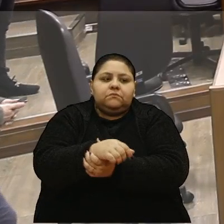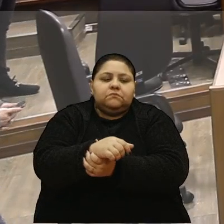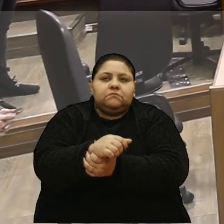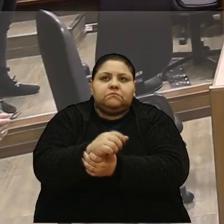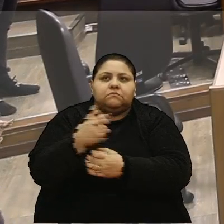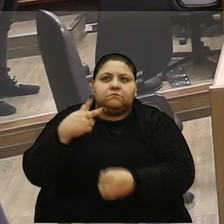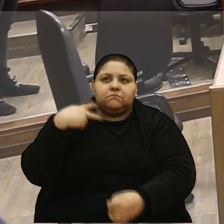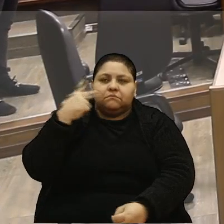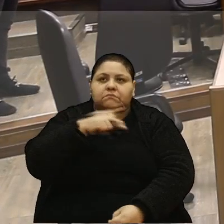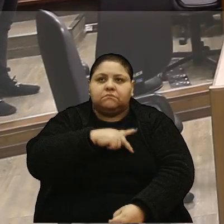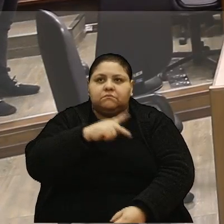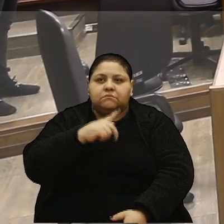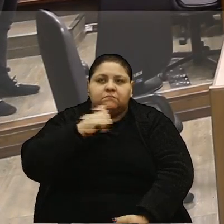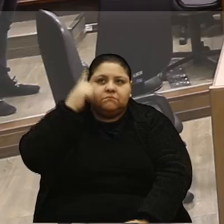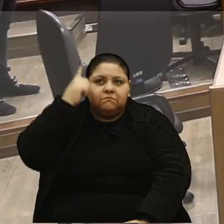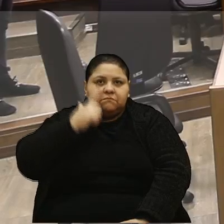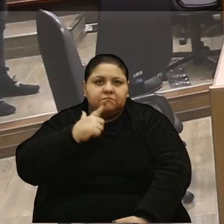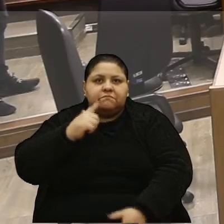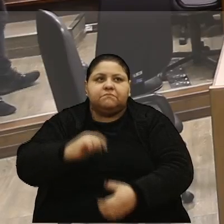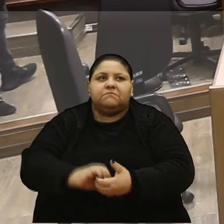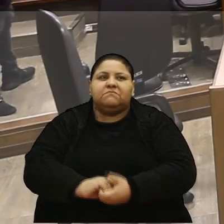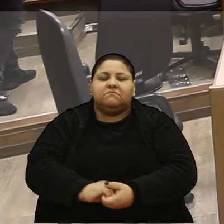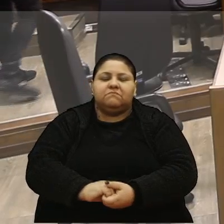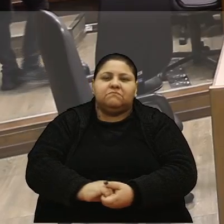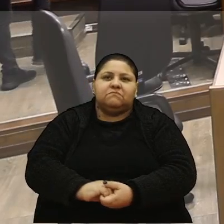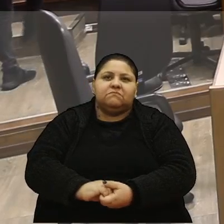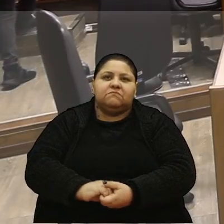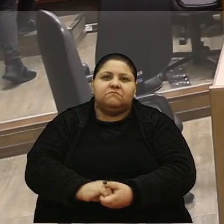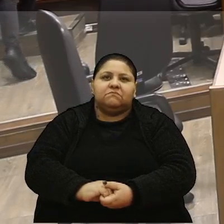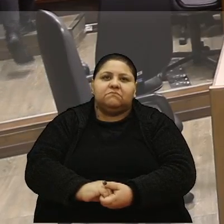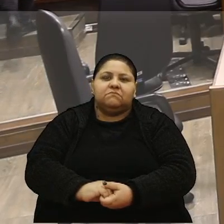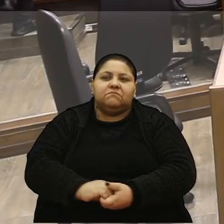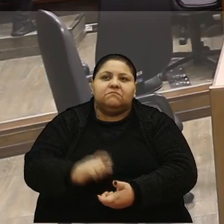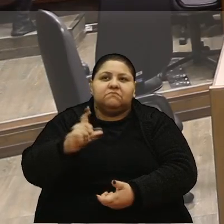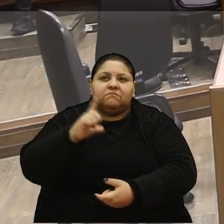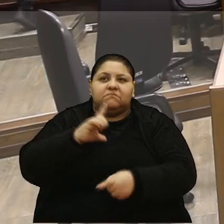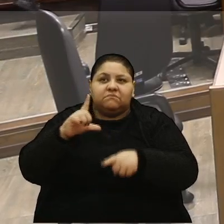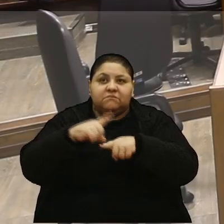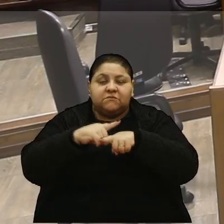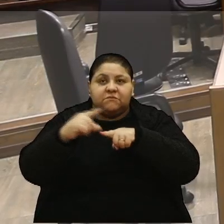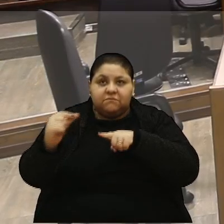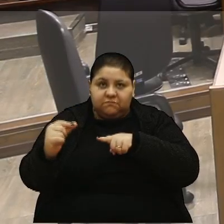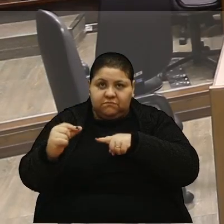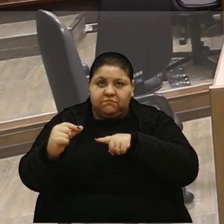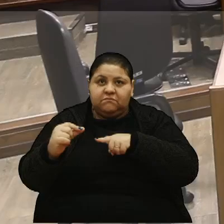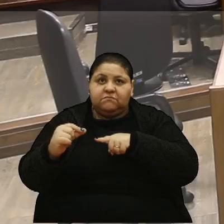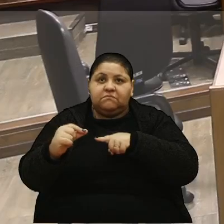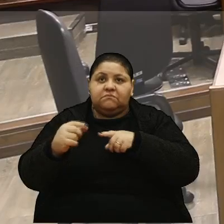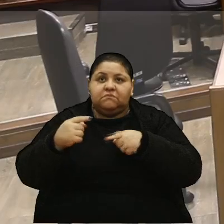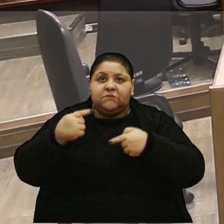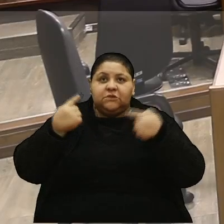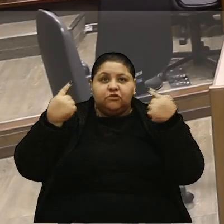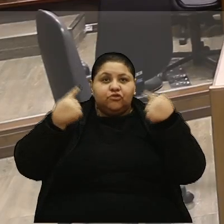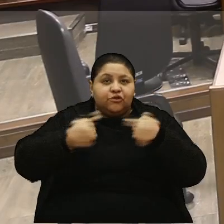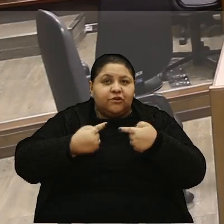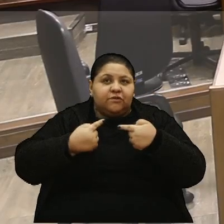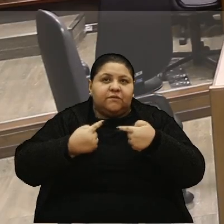Vereador presidente Lucas Carenhato, eu tive que dar uma saída no gabinete, vou pegar o debate um pouco